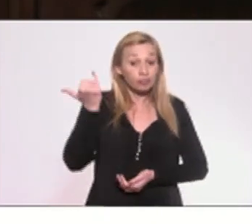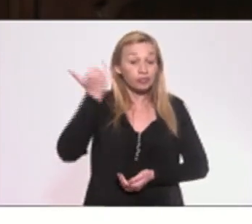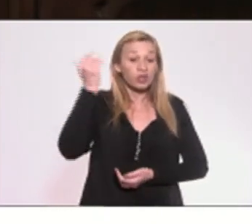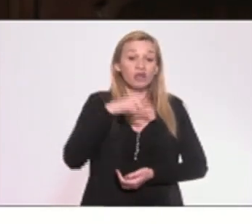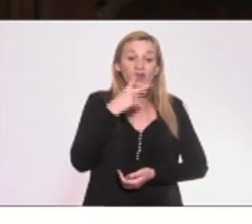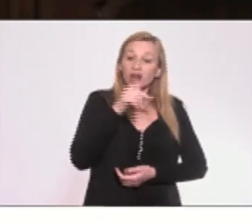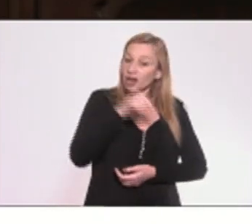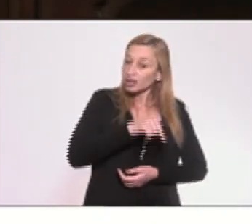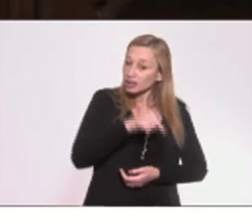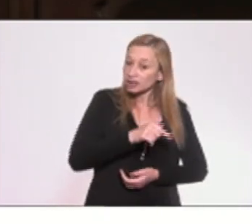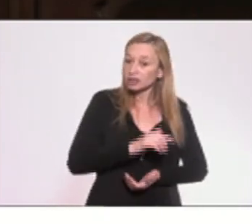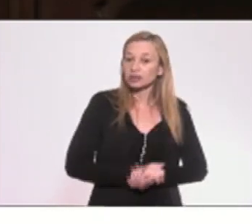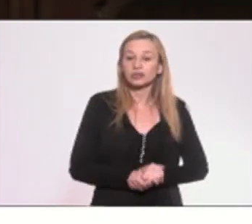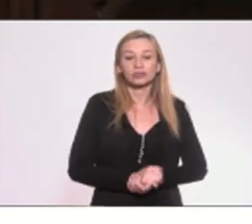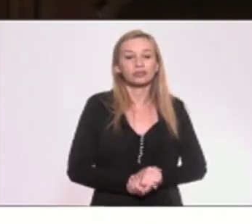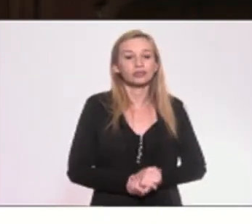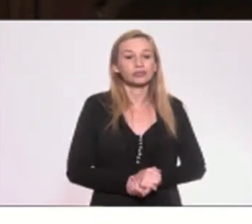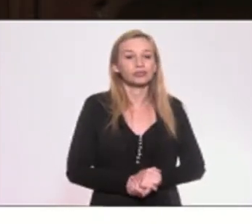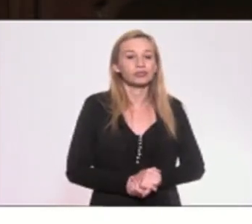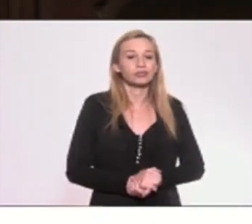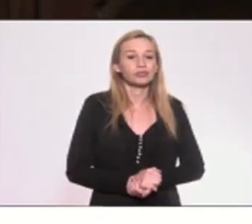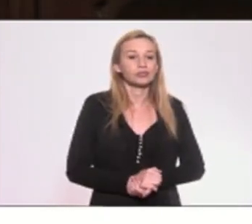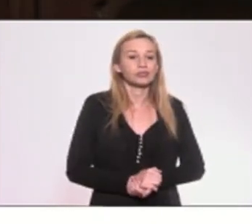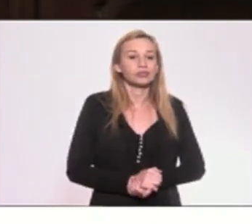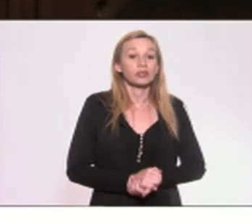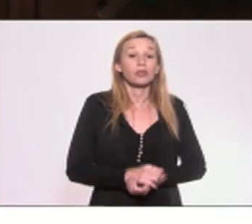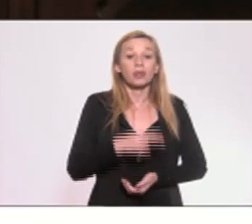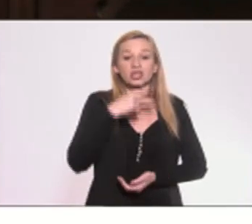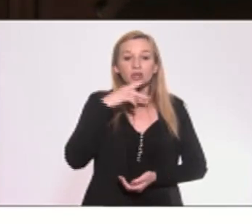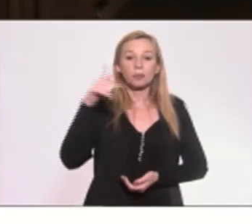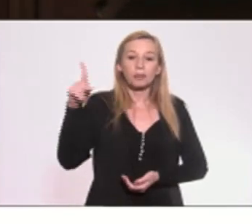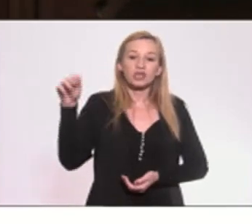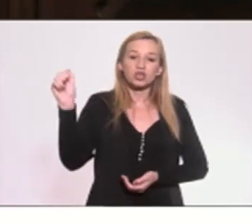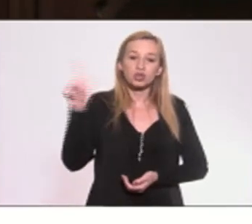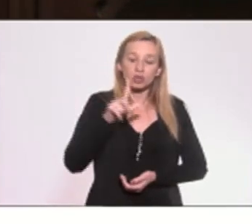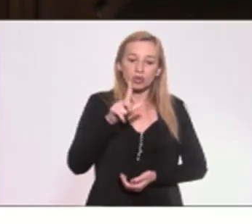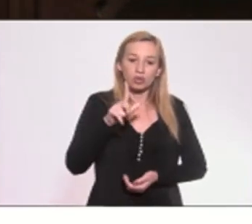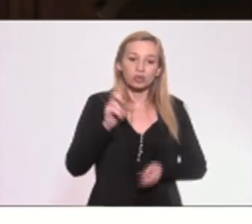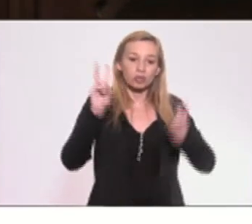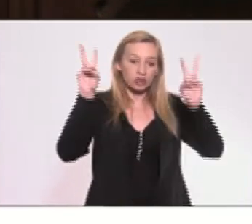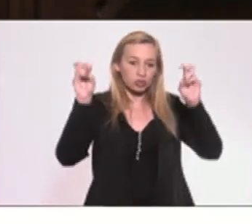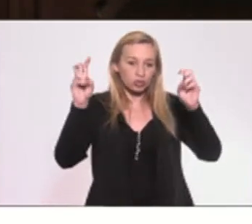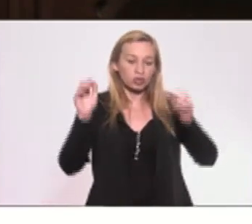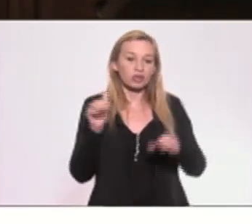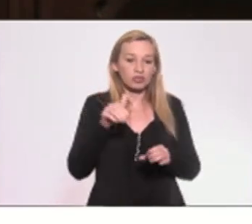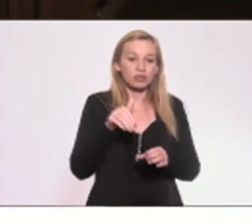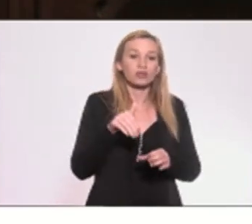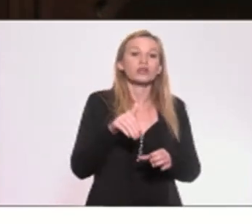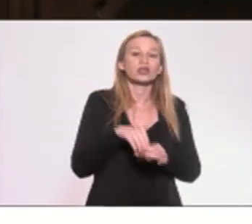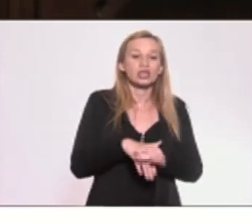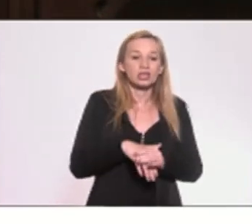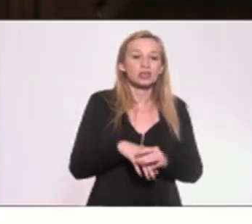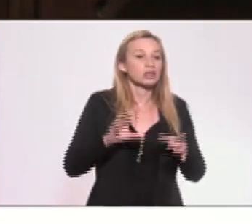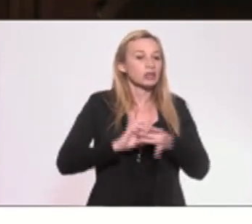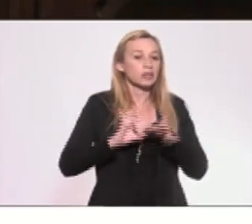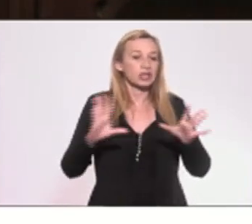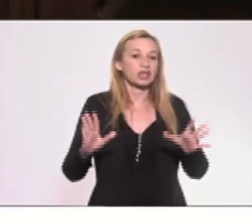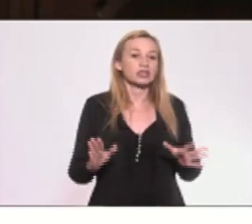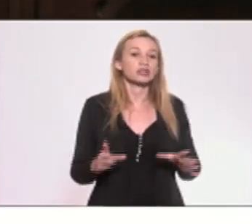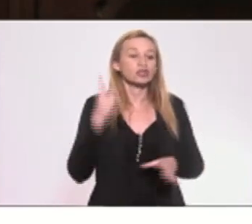colocar aqui o posicionamento do PSOL com relação à votação de soltura dos deputados